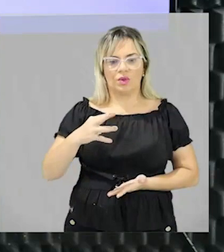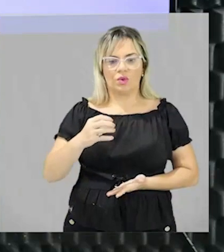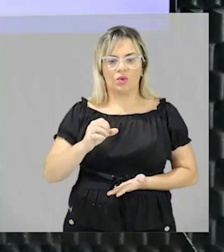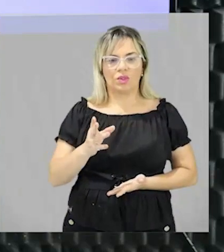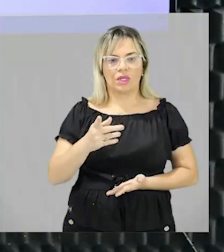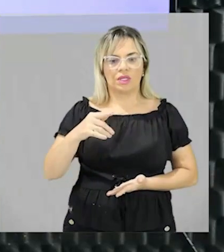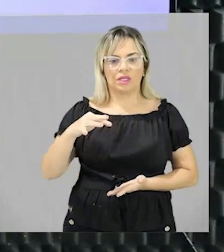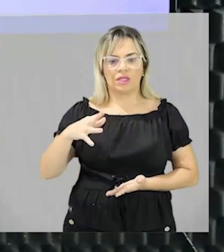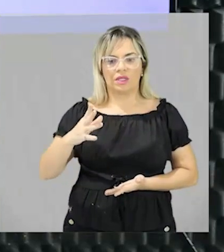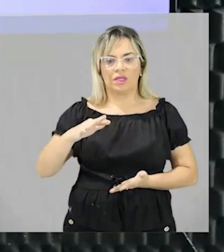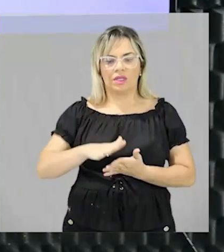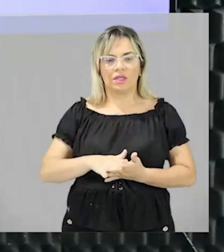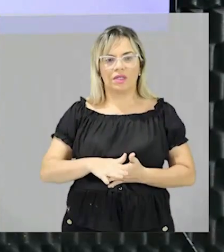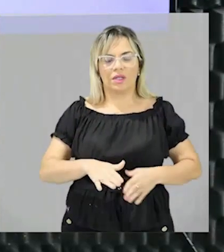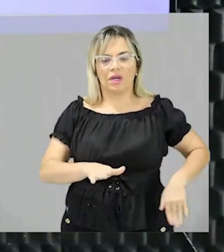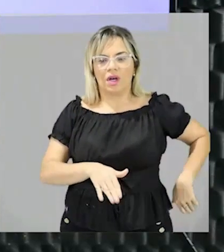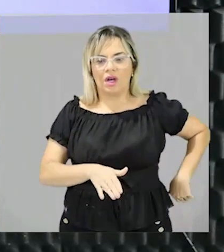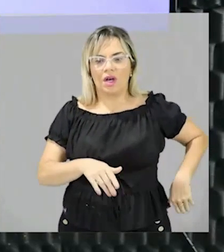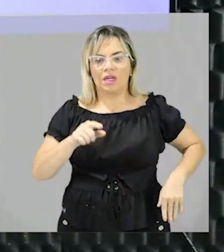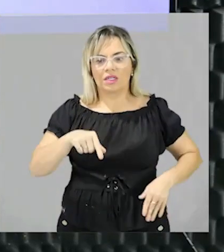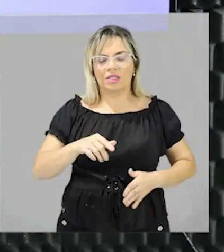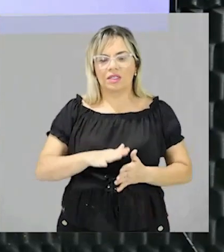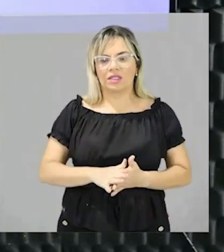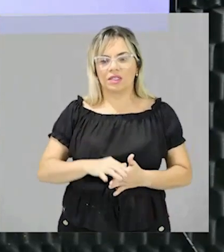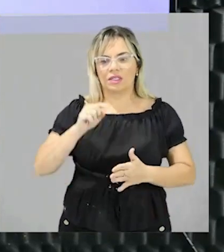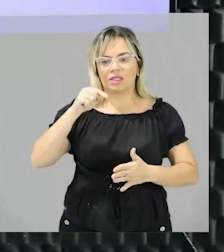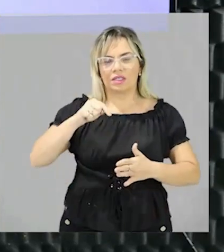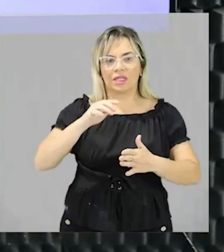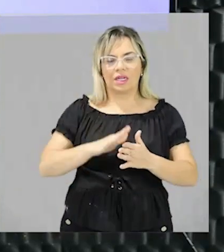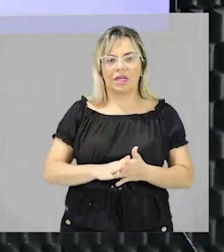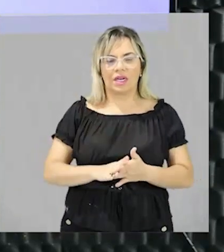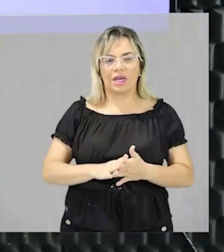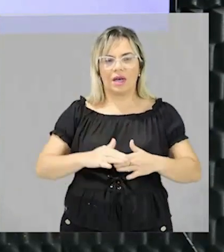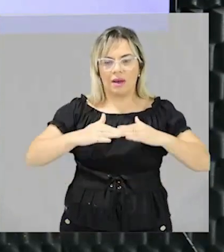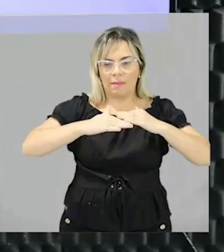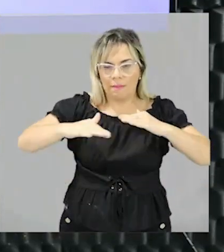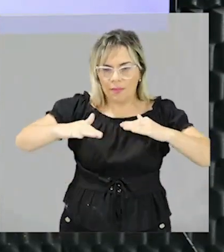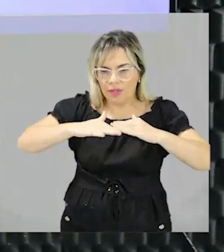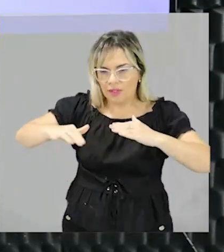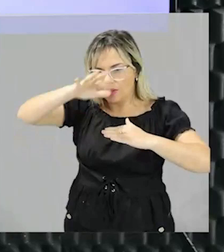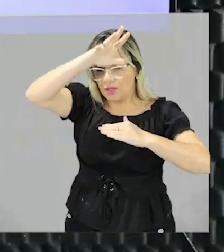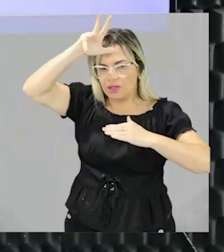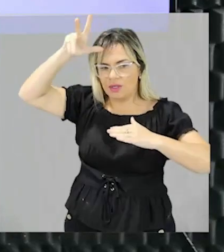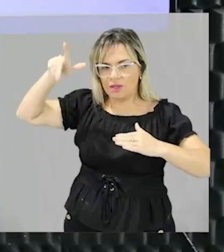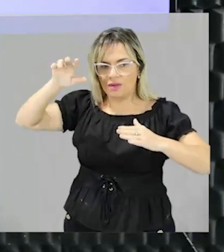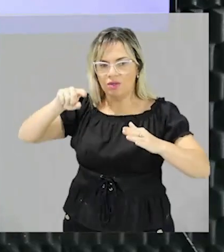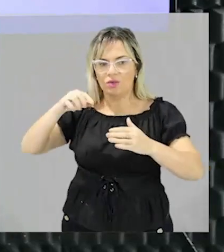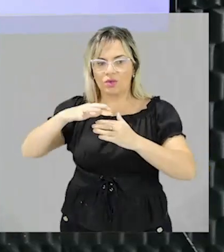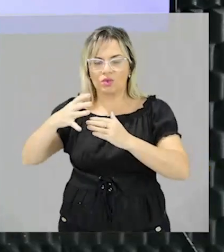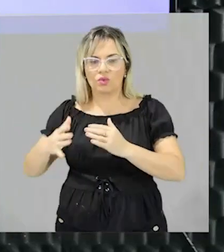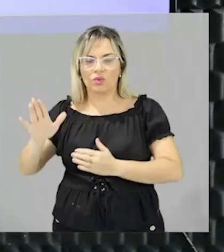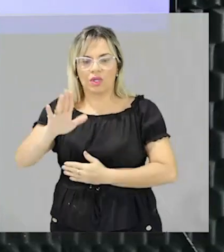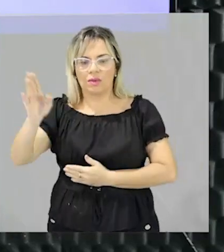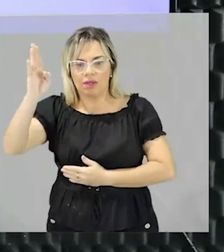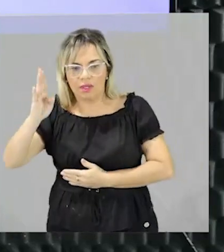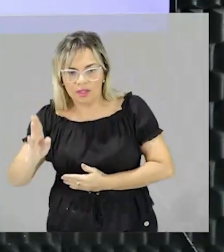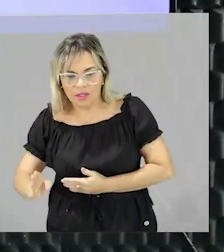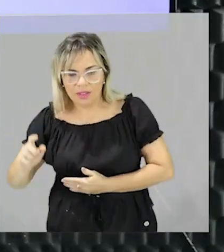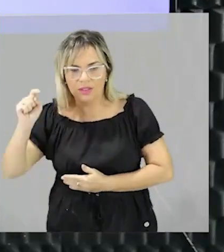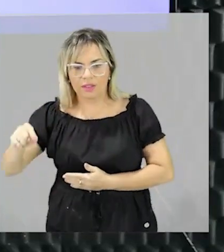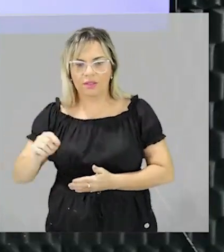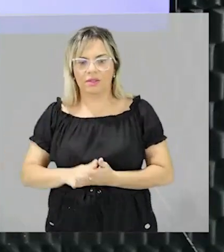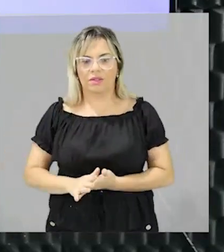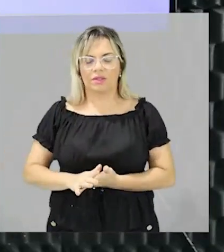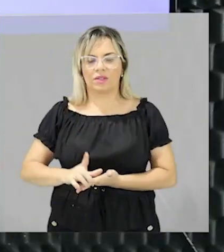planície amazônica, e o escudo brasileiro, porção centro-oriental do nosso país. Então, galerinha, o texto está falando muito